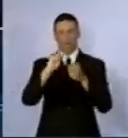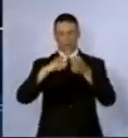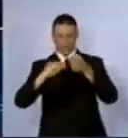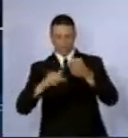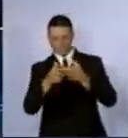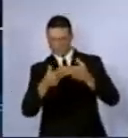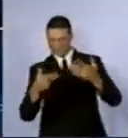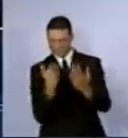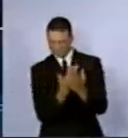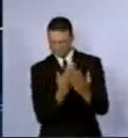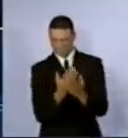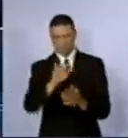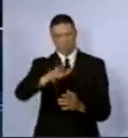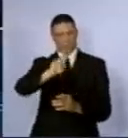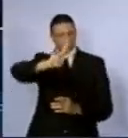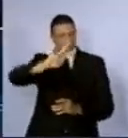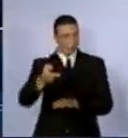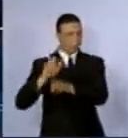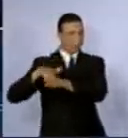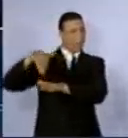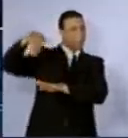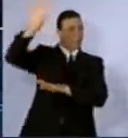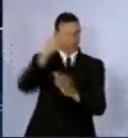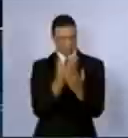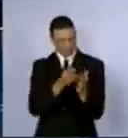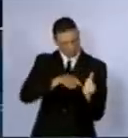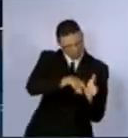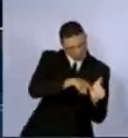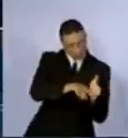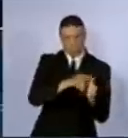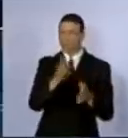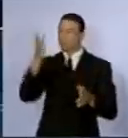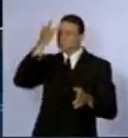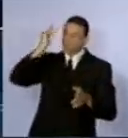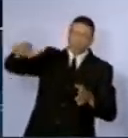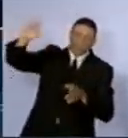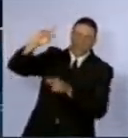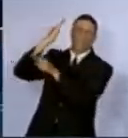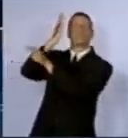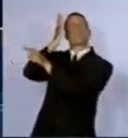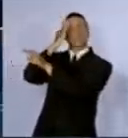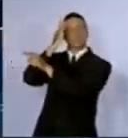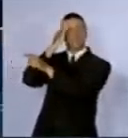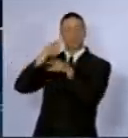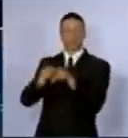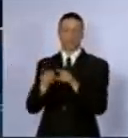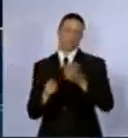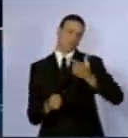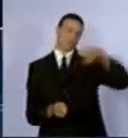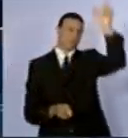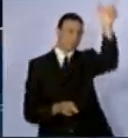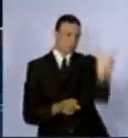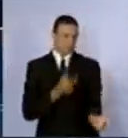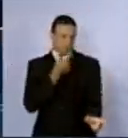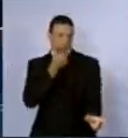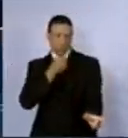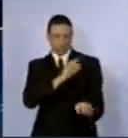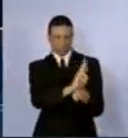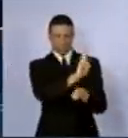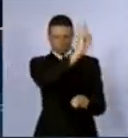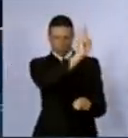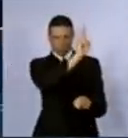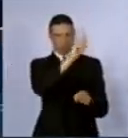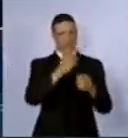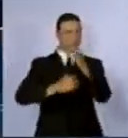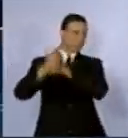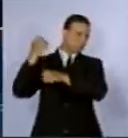estudos, portanto, eles já entendem a importância desse assunto. O Dr. Milton Zaret, em 1973,